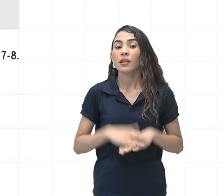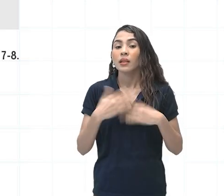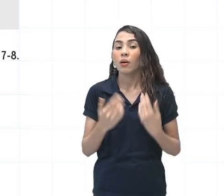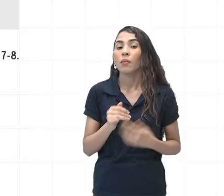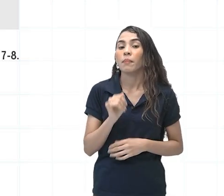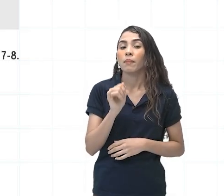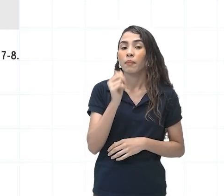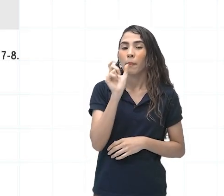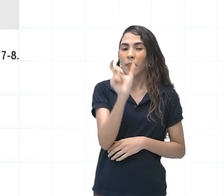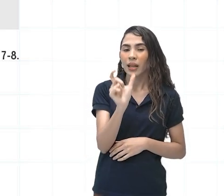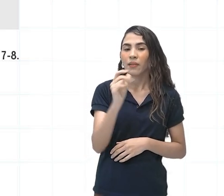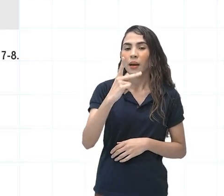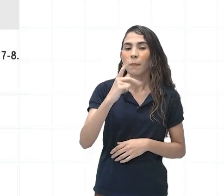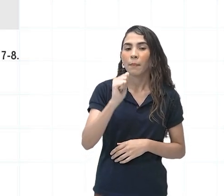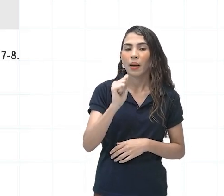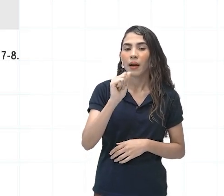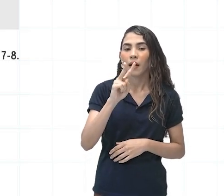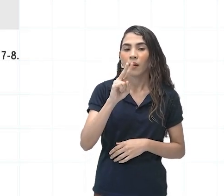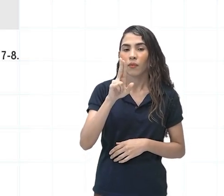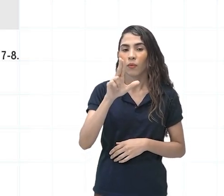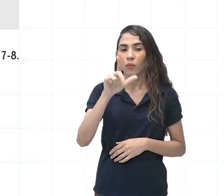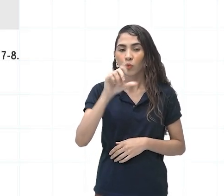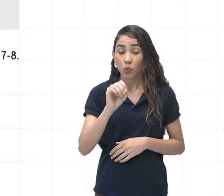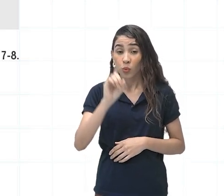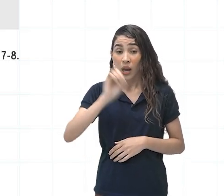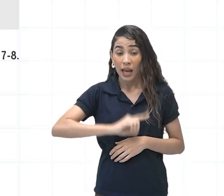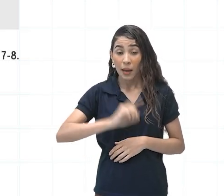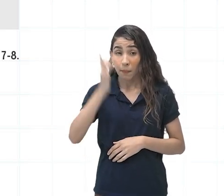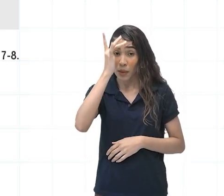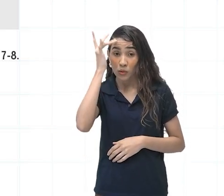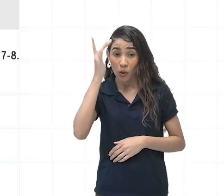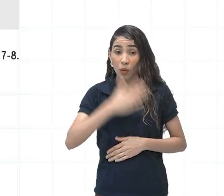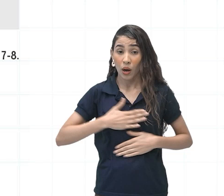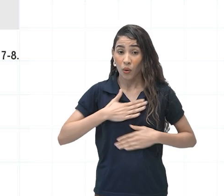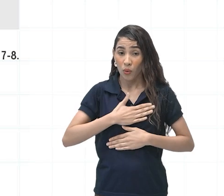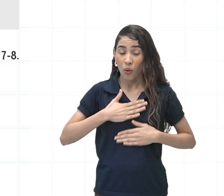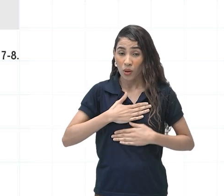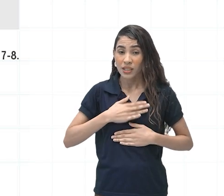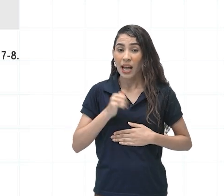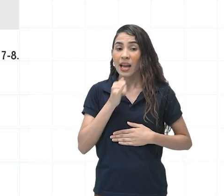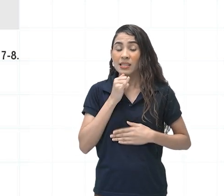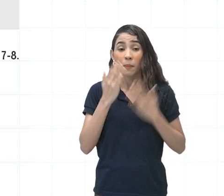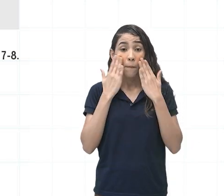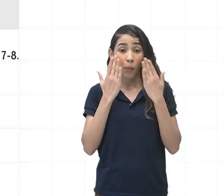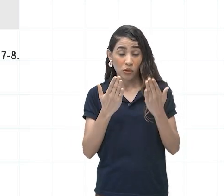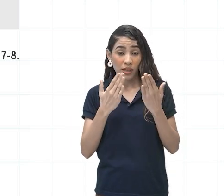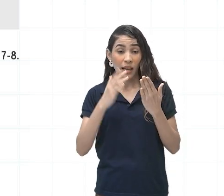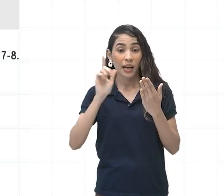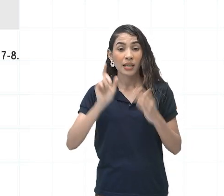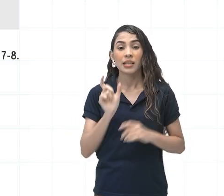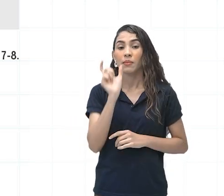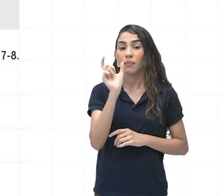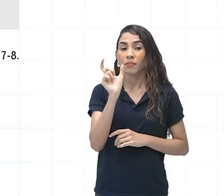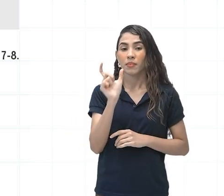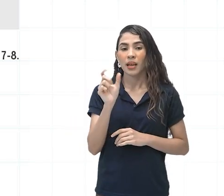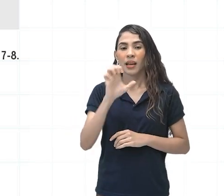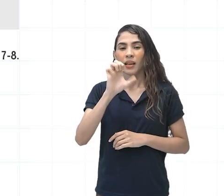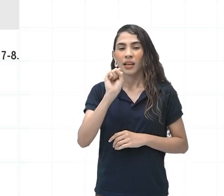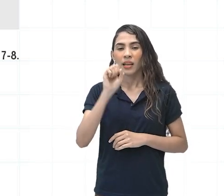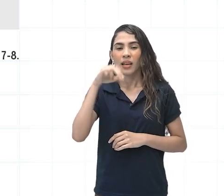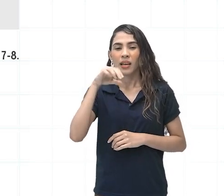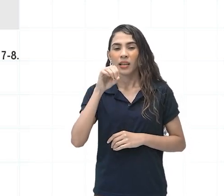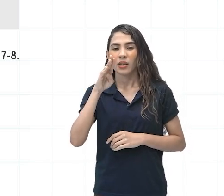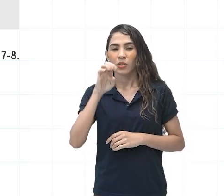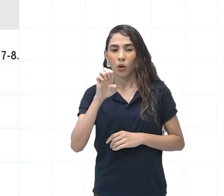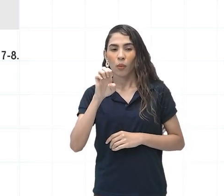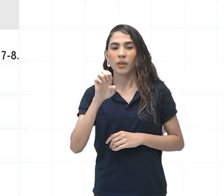palavra pávulo é o sujeito que gosta de aparecer. É sinônimo da palavra esnobe, aquele